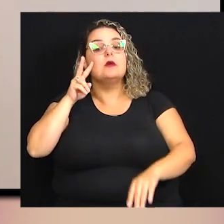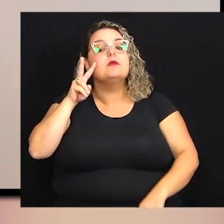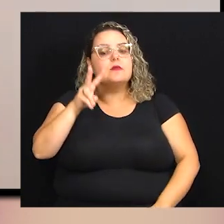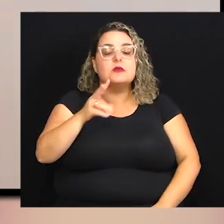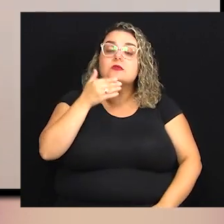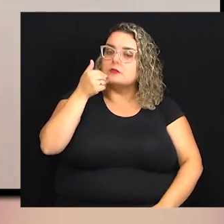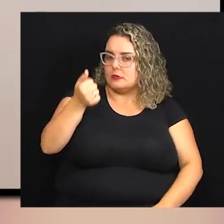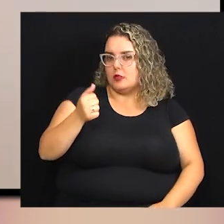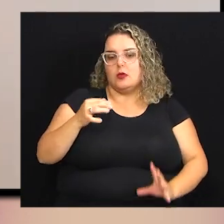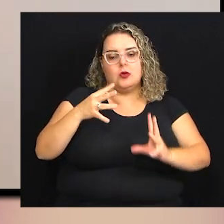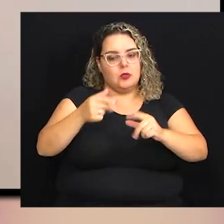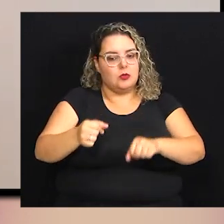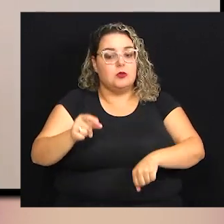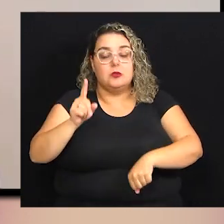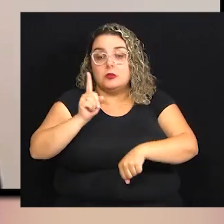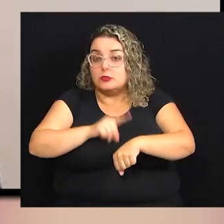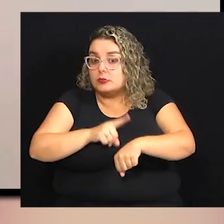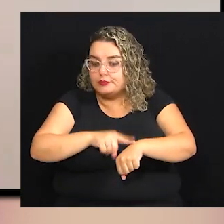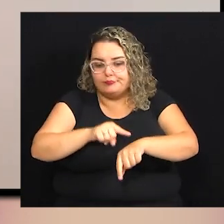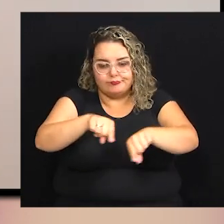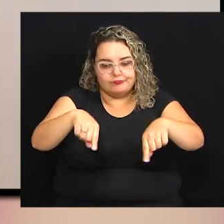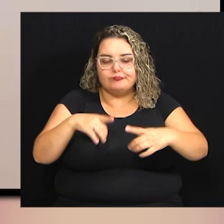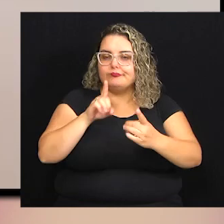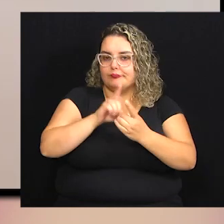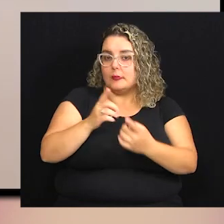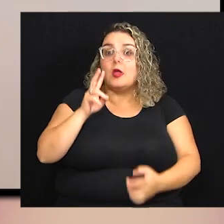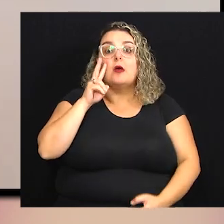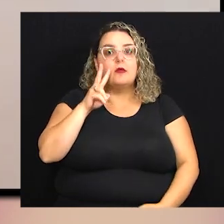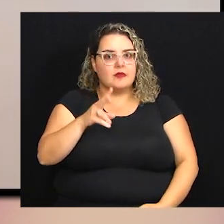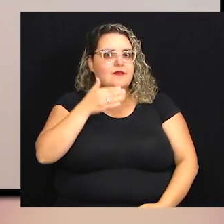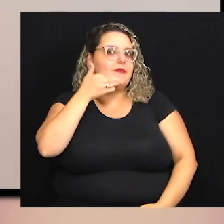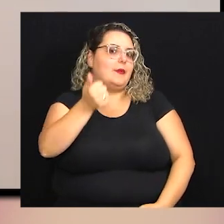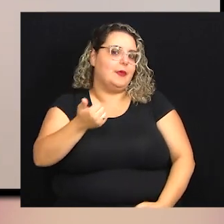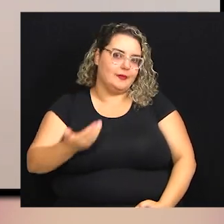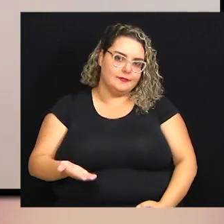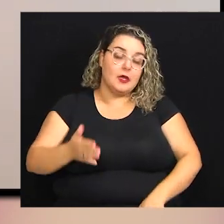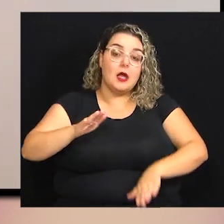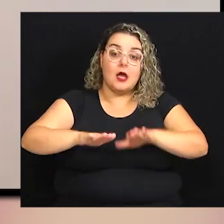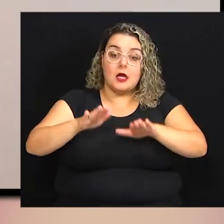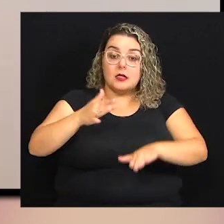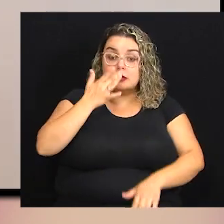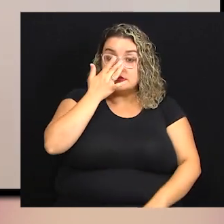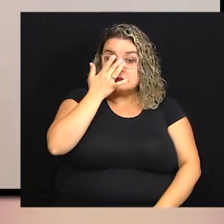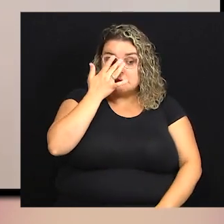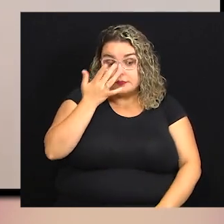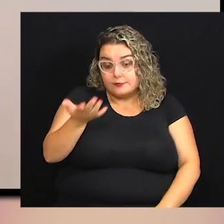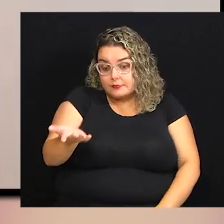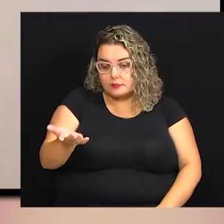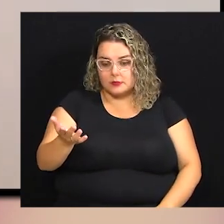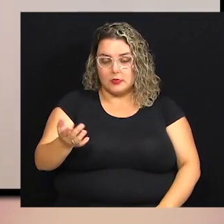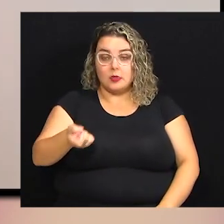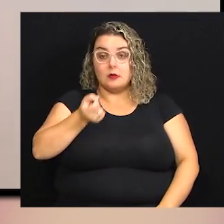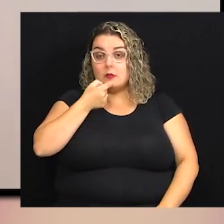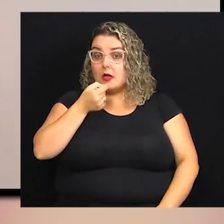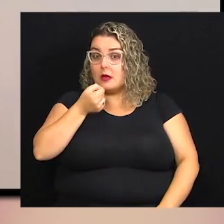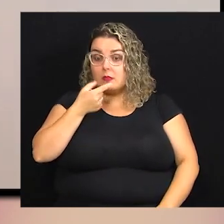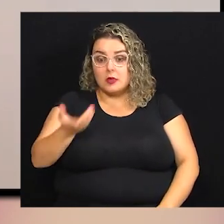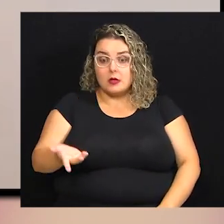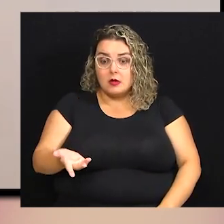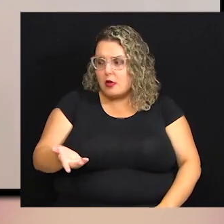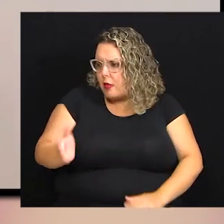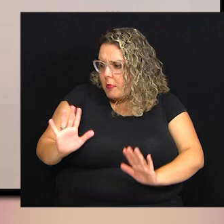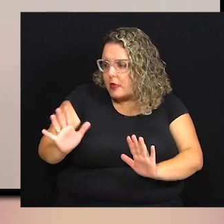vai melhorar muito, né? Com todo esse tempo que eu já tenho de consultório, então eu vejo que ele vai melhorar muito. Às vezes eu falo, não adianta você tomar